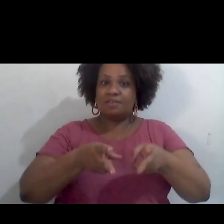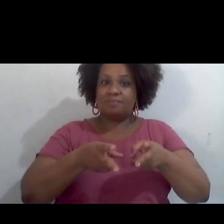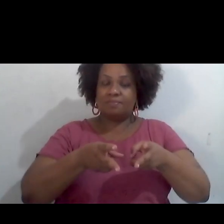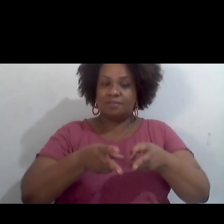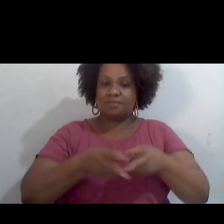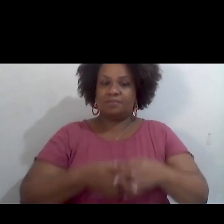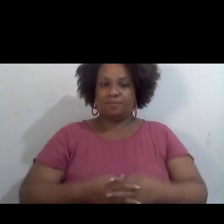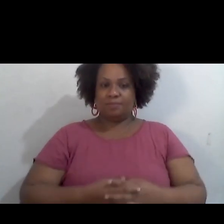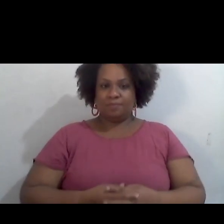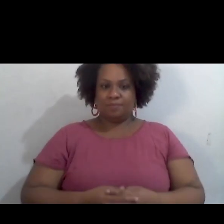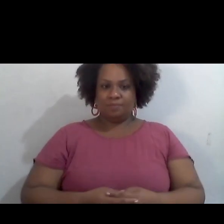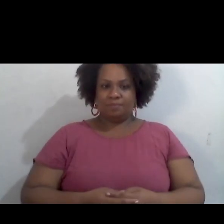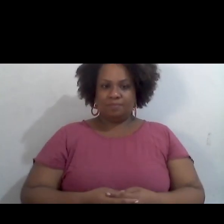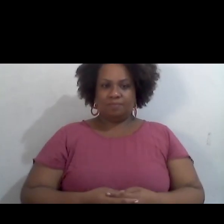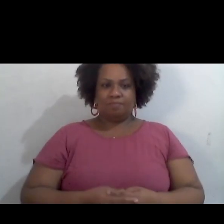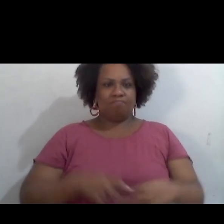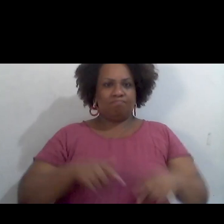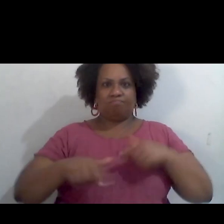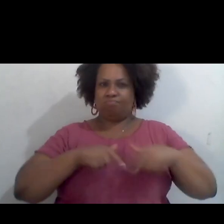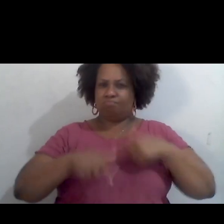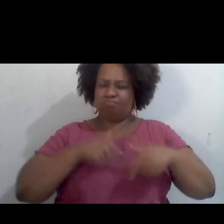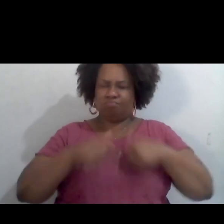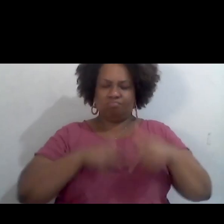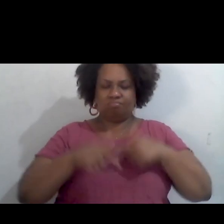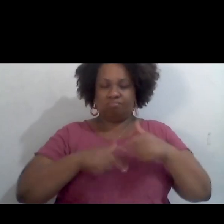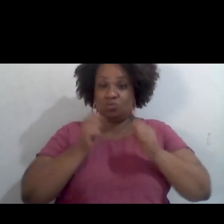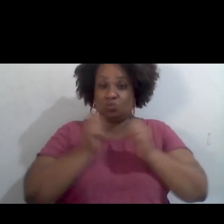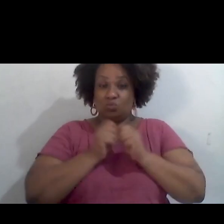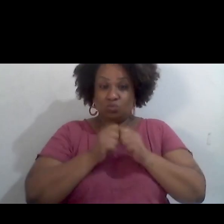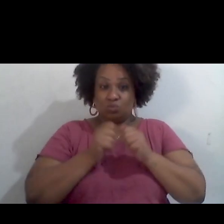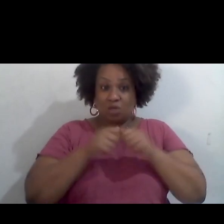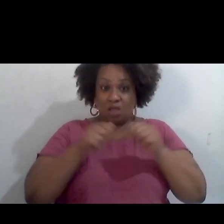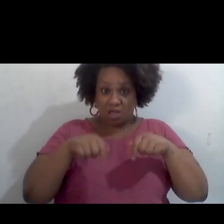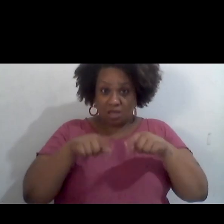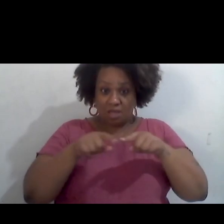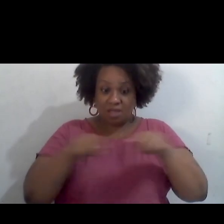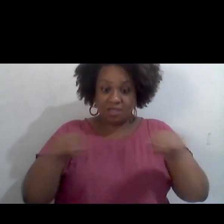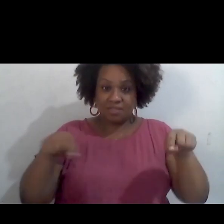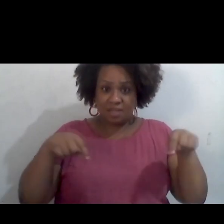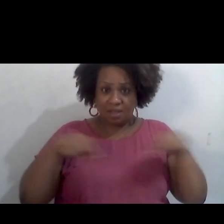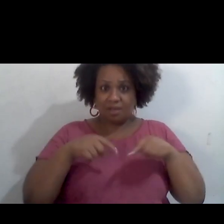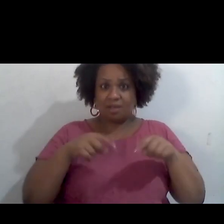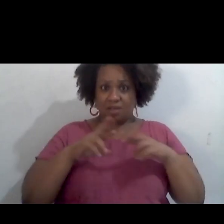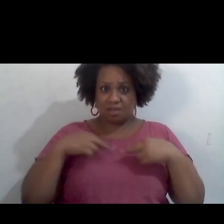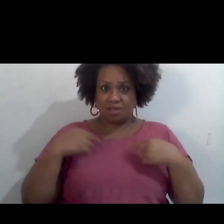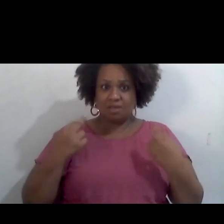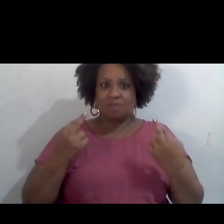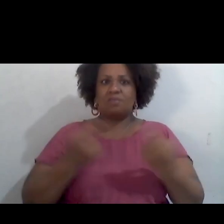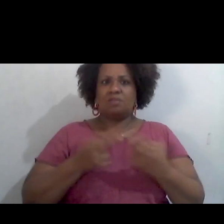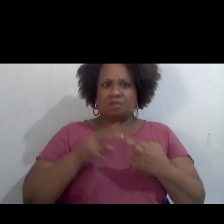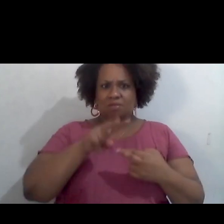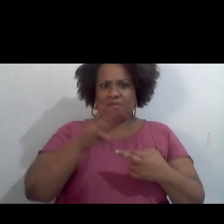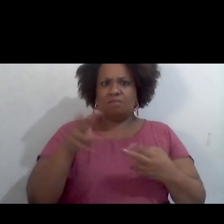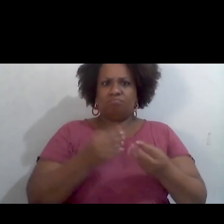Estamos trabalhando a 1.000 por hora, todos juntos. Aqui hoje, nessa sala de diálogos, vocês podem ver muitas pessoas